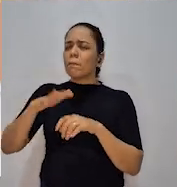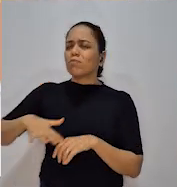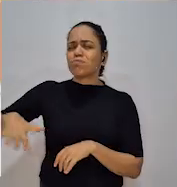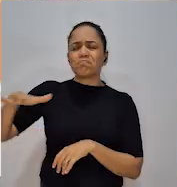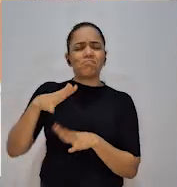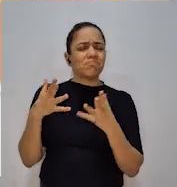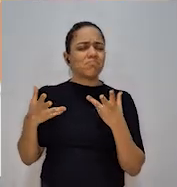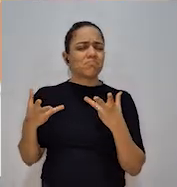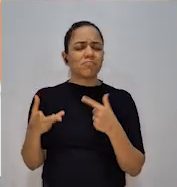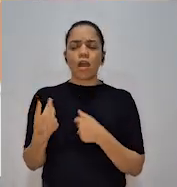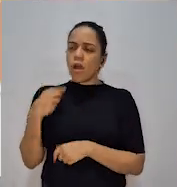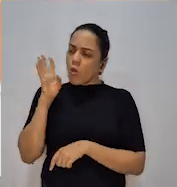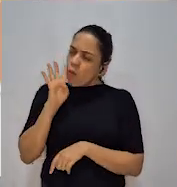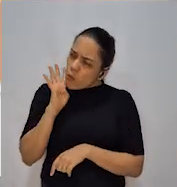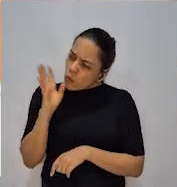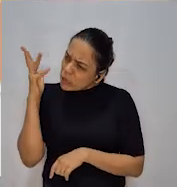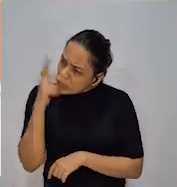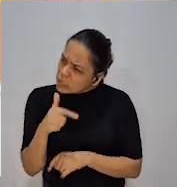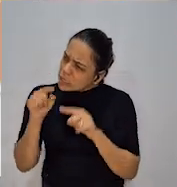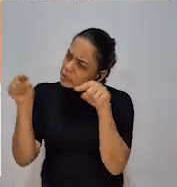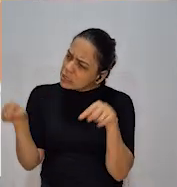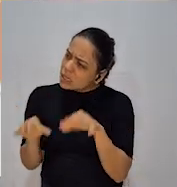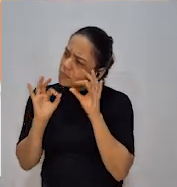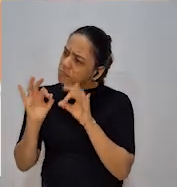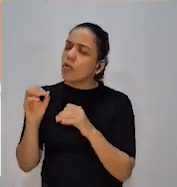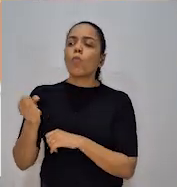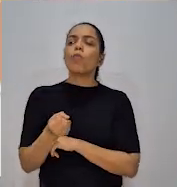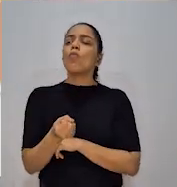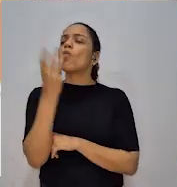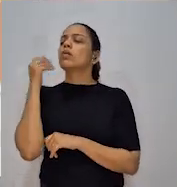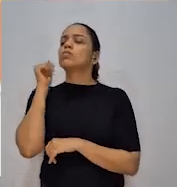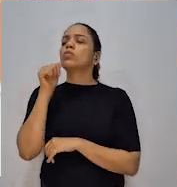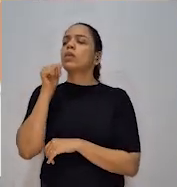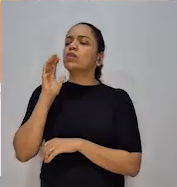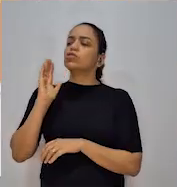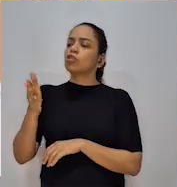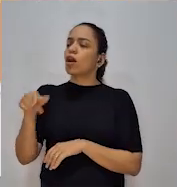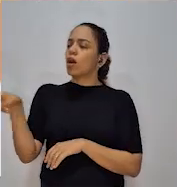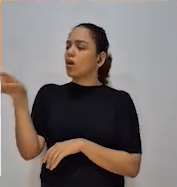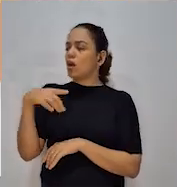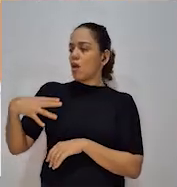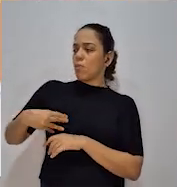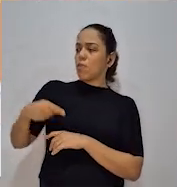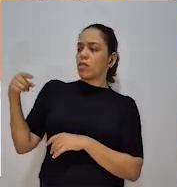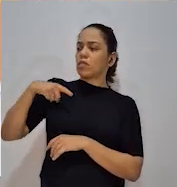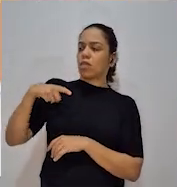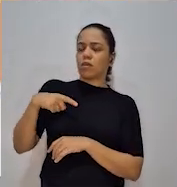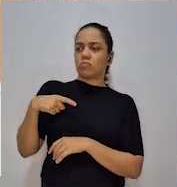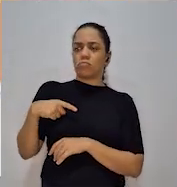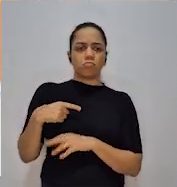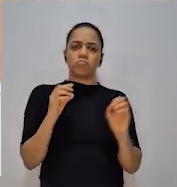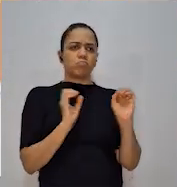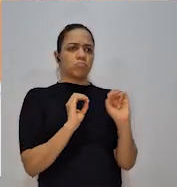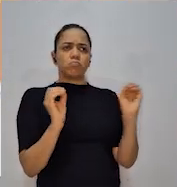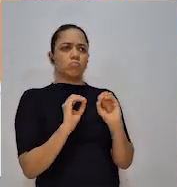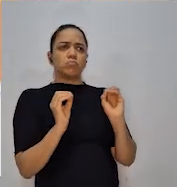maravilhosa. Aí eu falei assim, que legal, linda a sua sala de amamentação. Quantas mulheres que estão amamentando você tem aqui? Nenhuma,